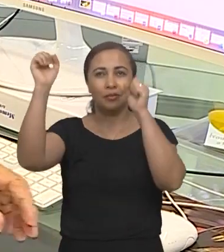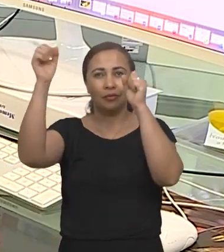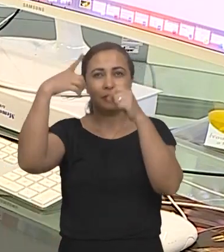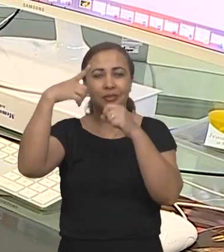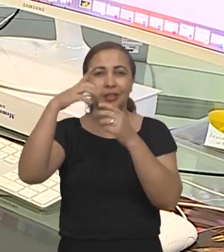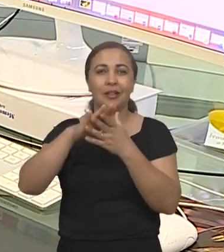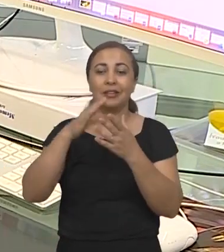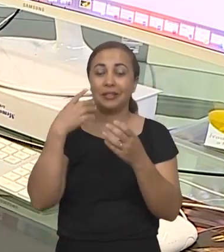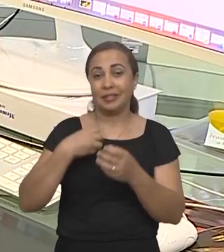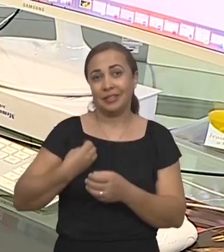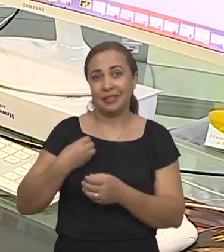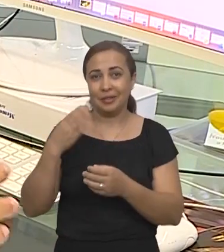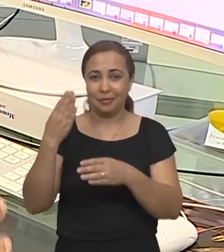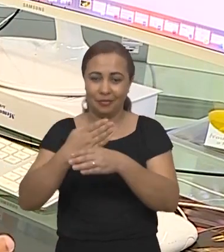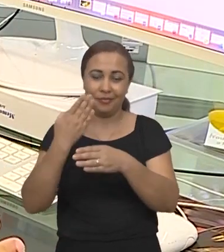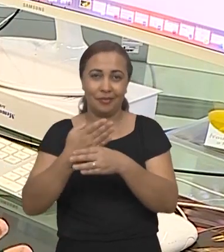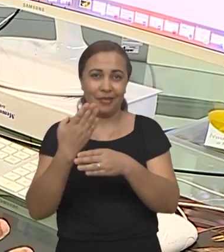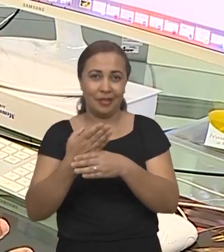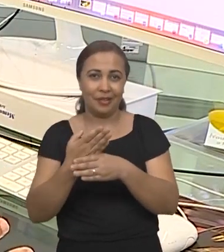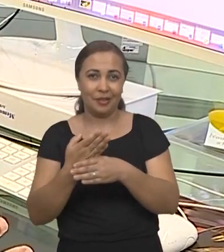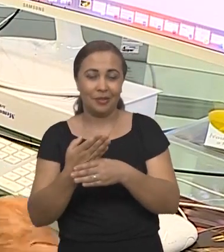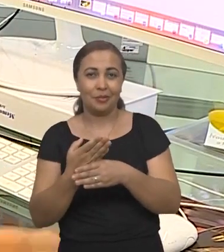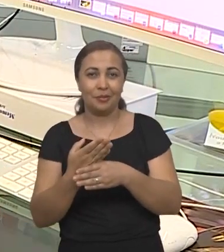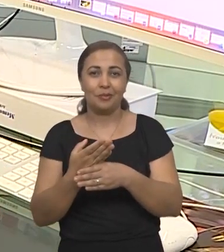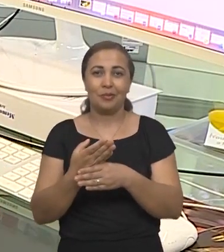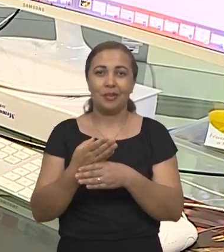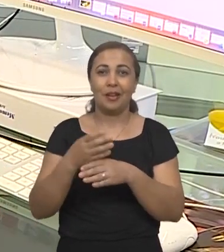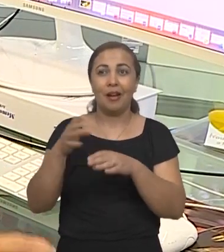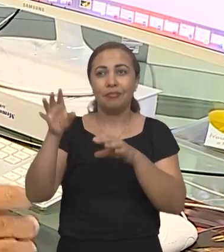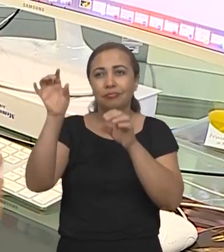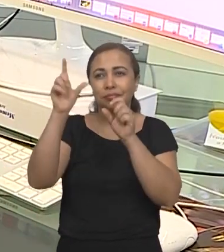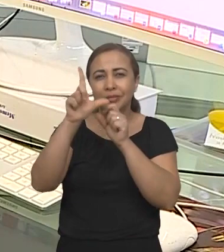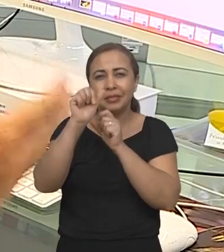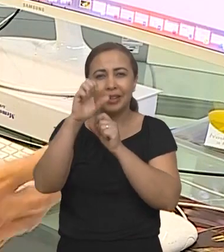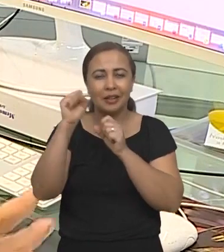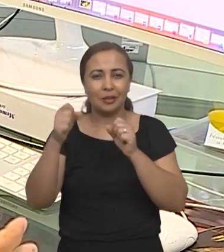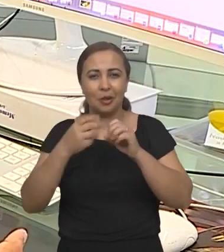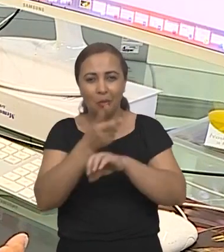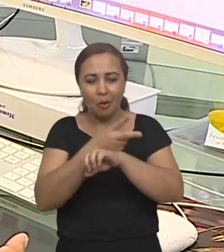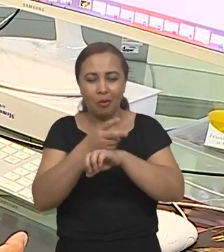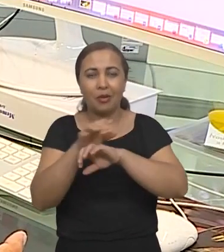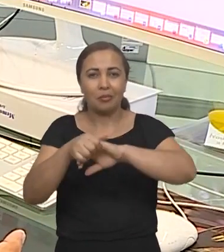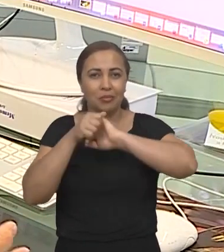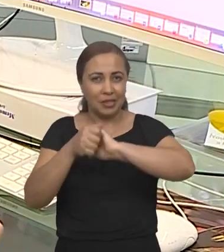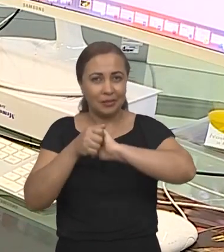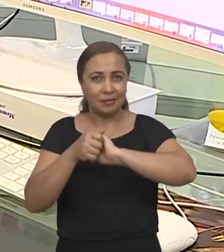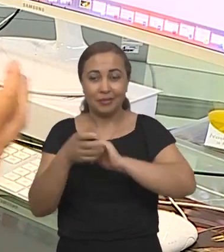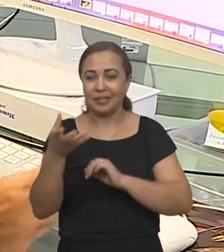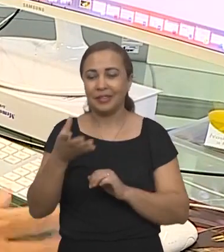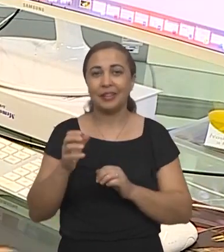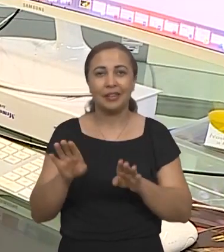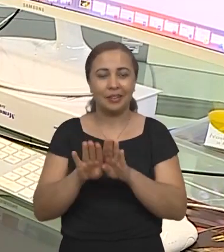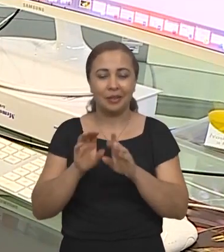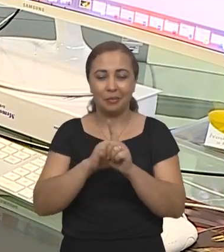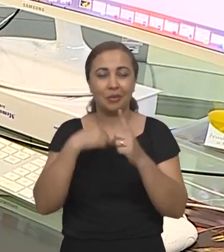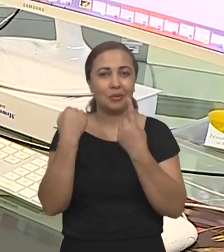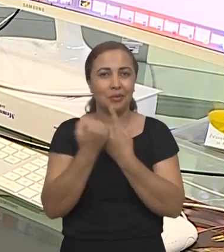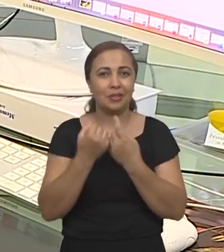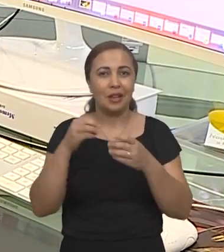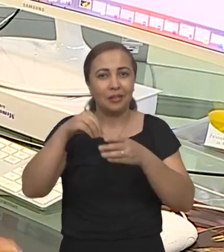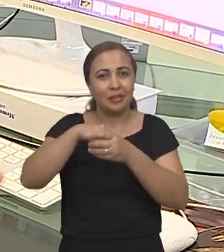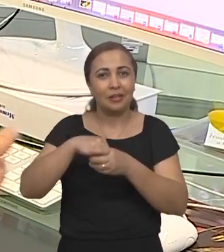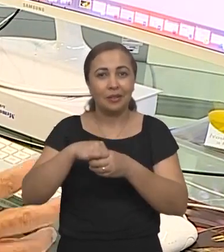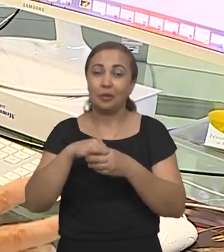estava querendo construir um pente de frequências laser e ele procurava parceiros que quisessem se